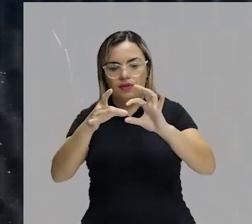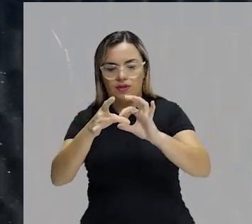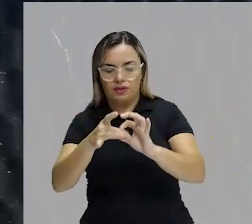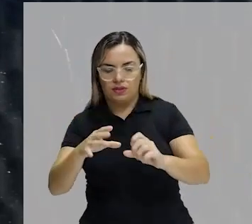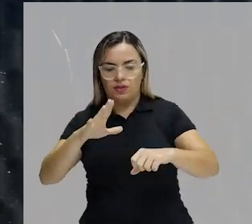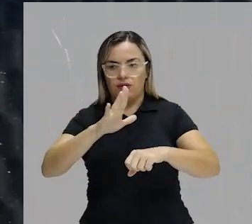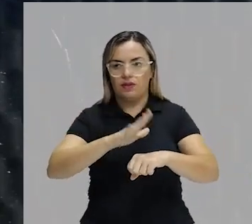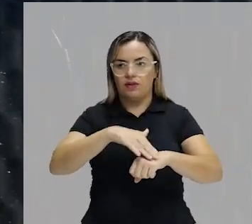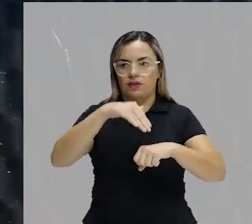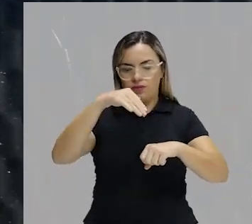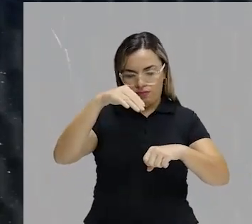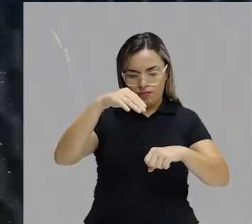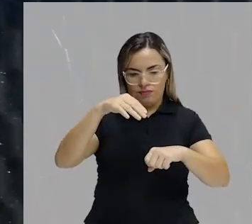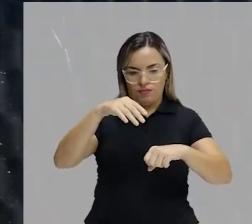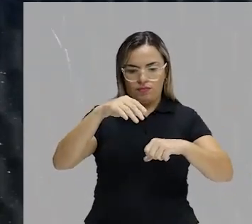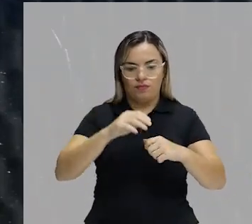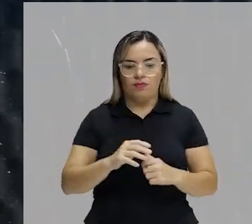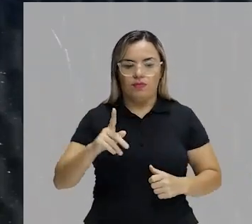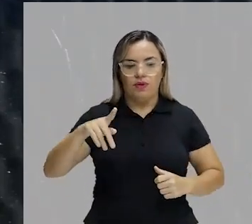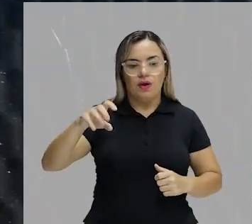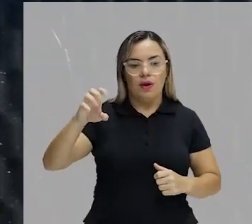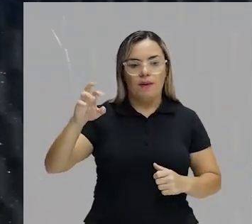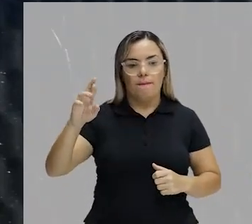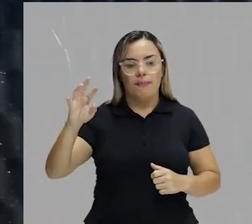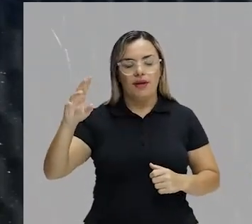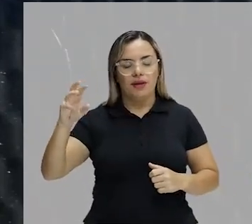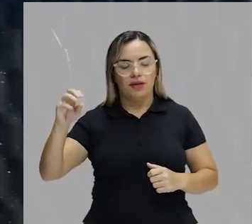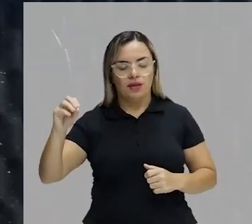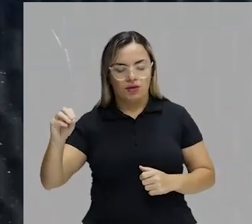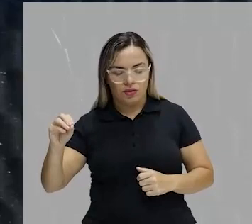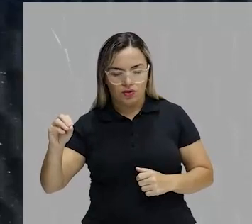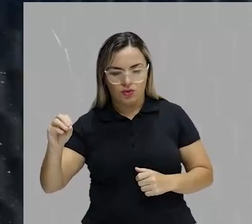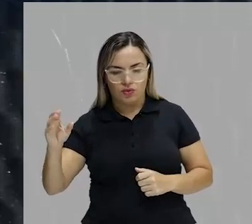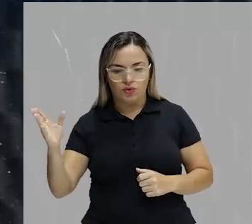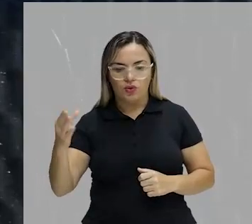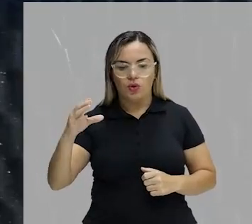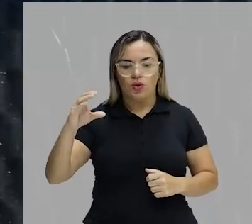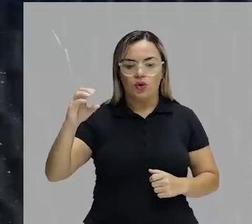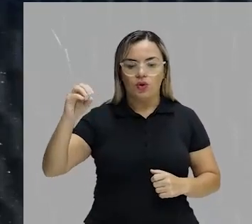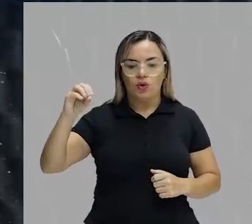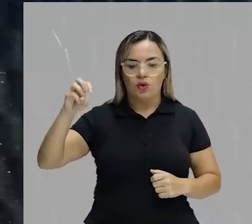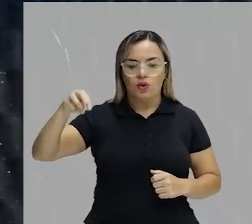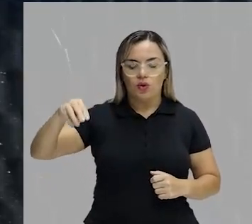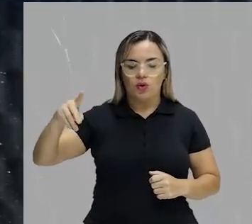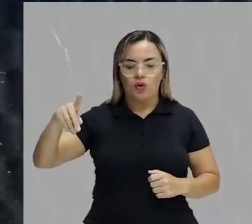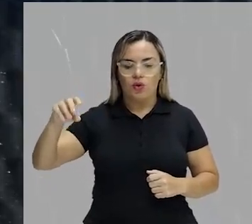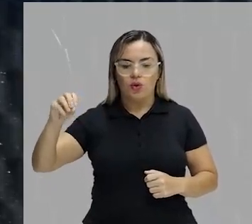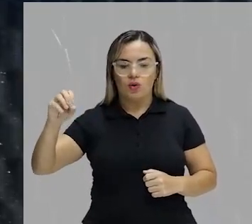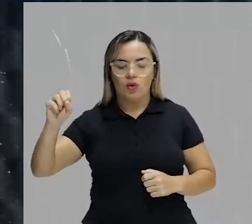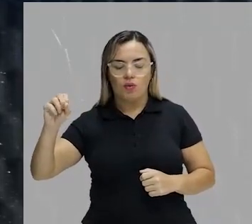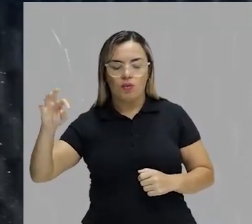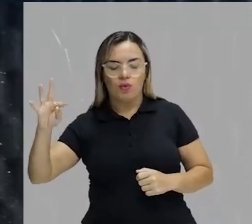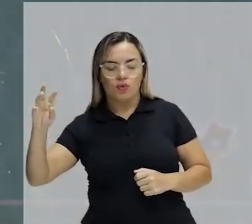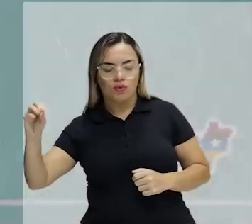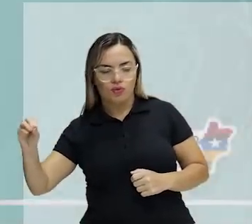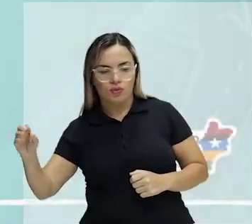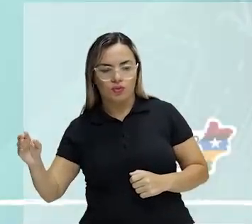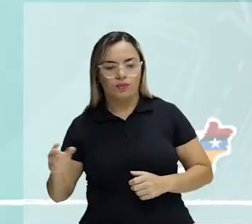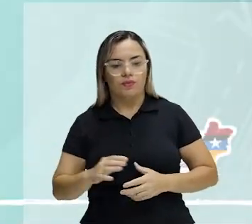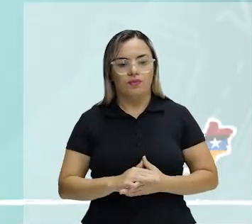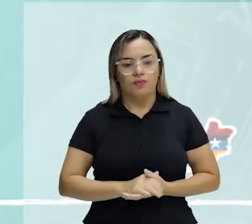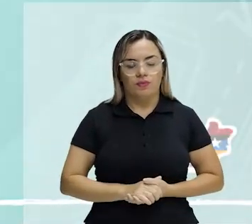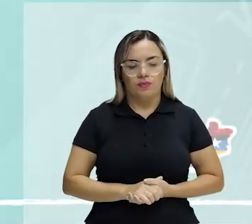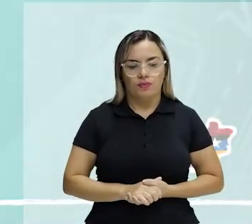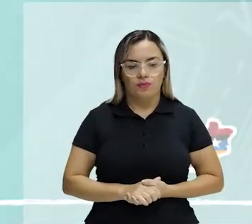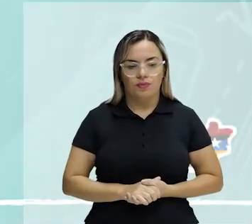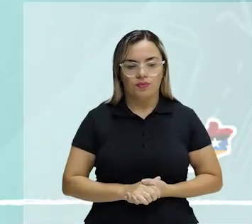eu vou chamar de período composto por subordinação. Só isso. Lembram? Então, vamos avançar. Eu coloquei